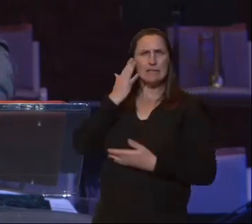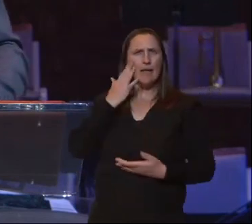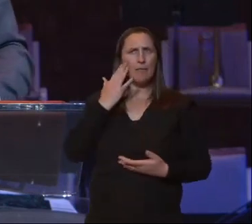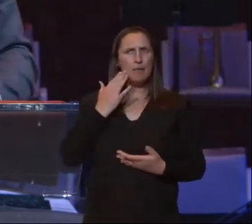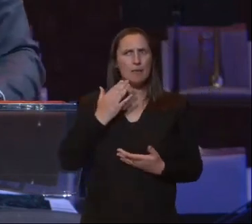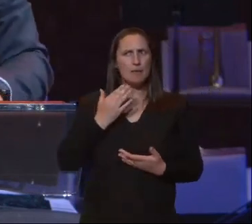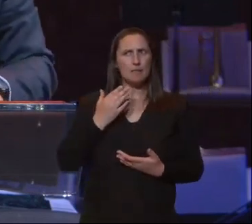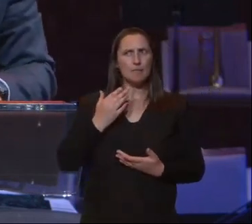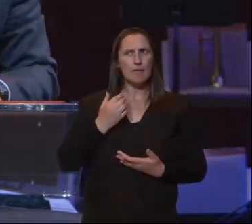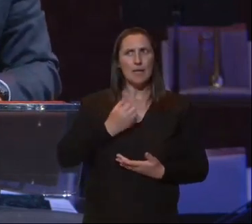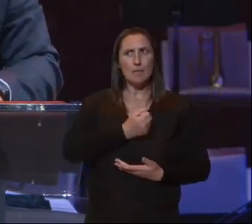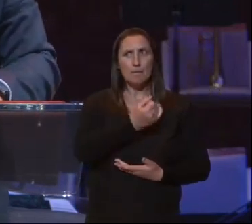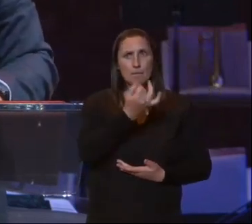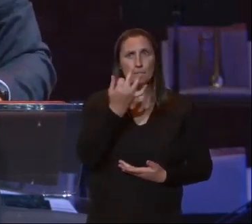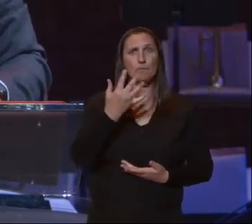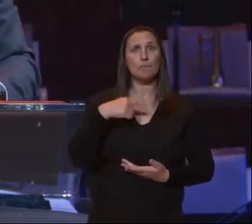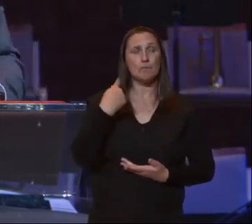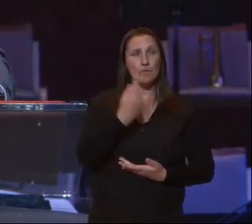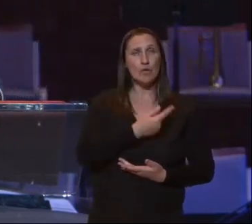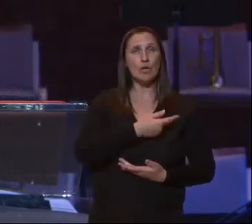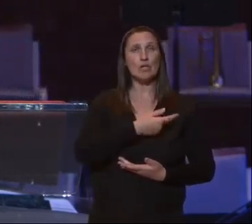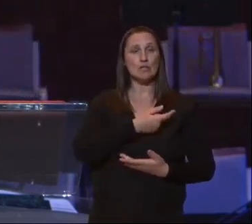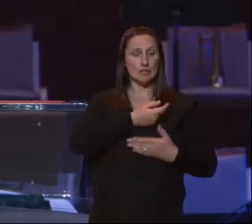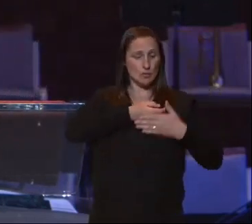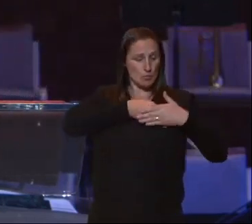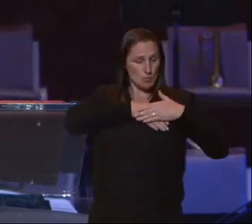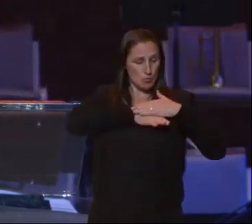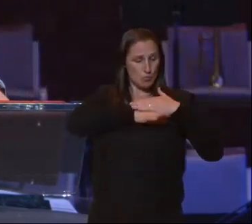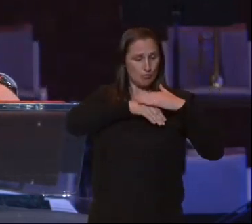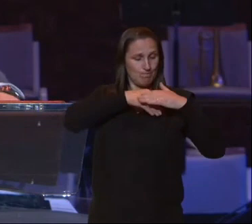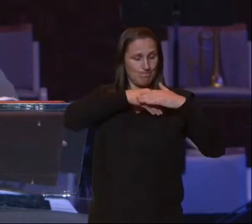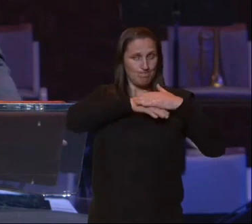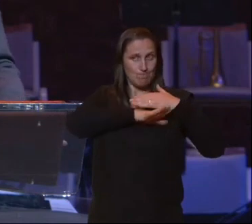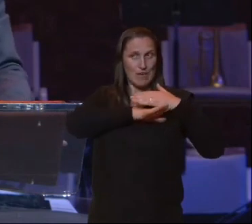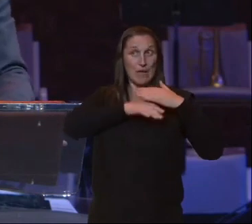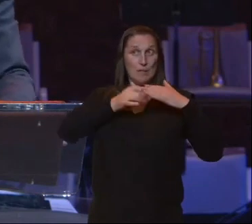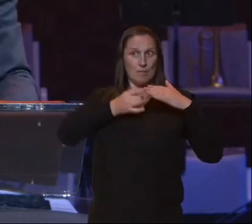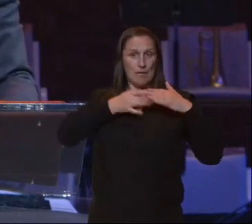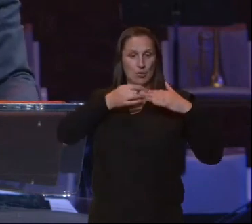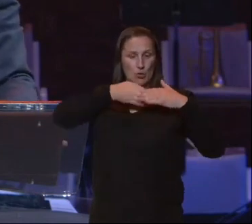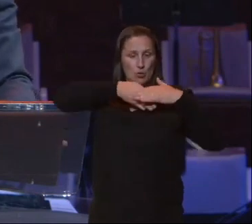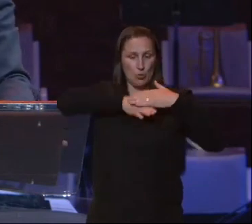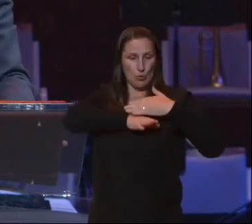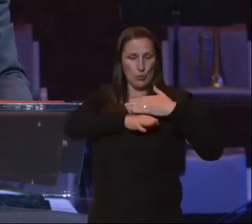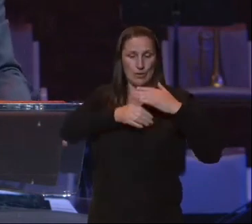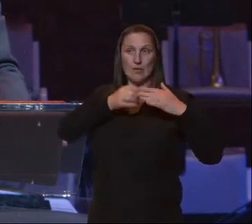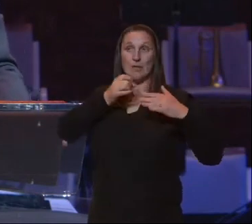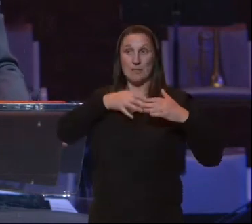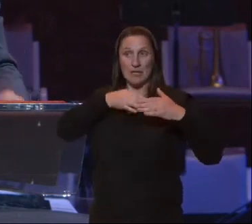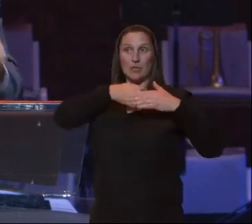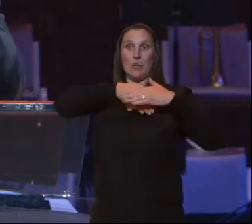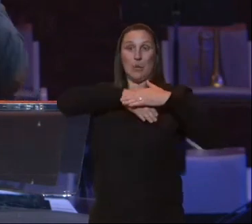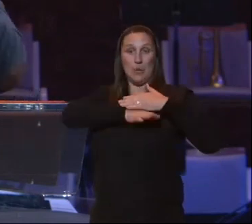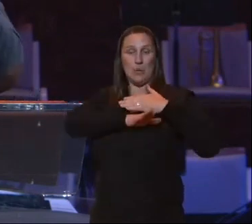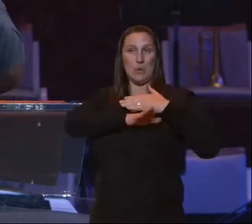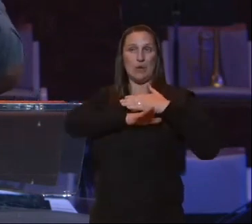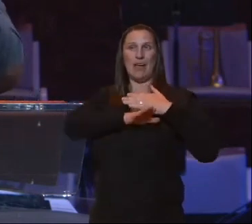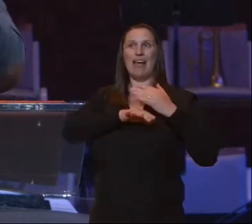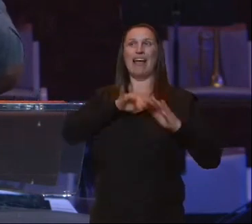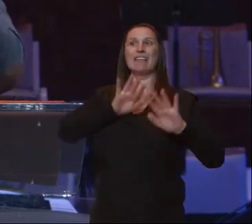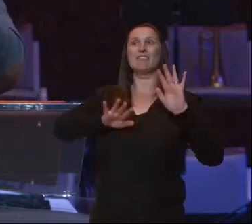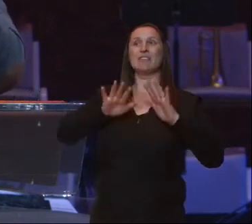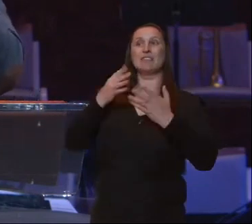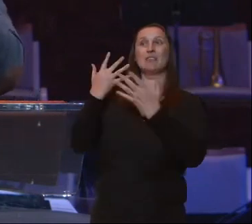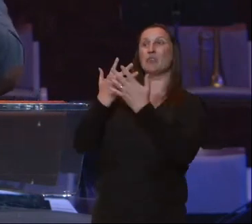nós guardamos no coração medos, às vezes coisas que não conversamos,